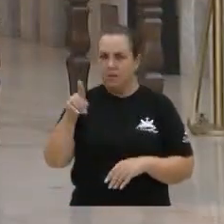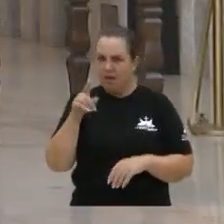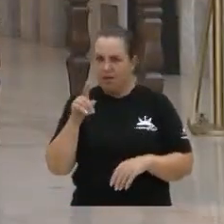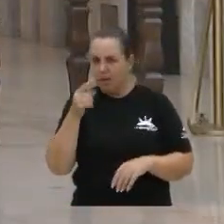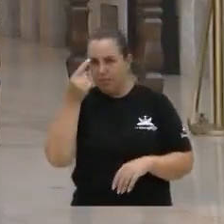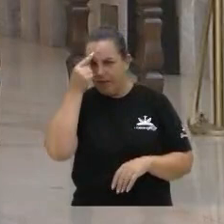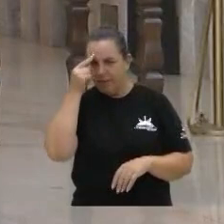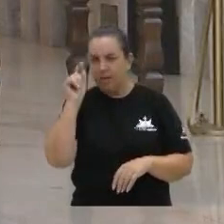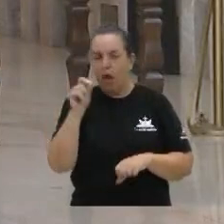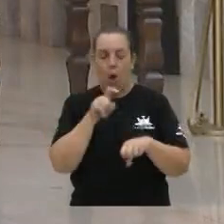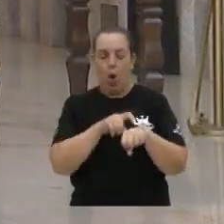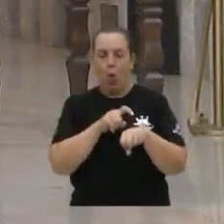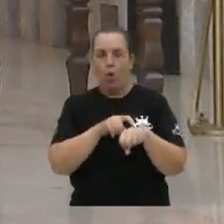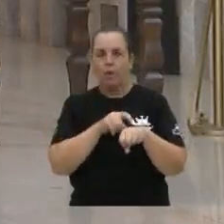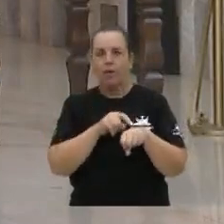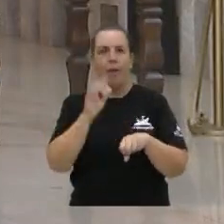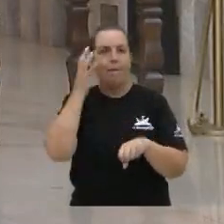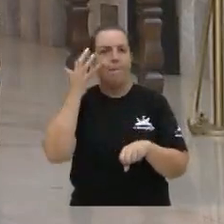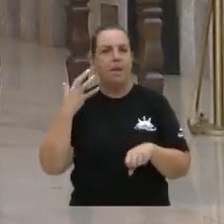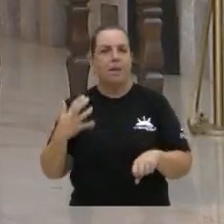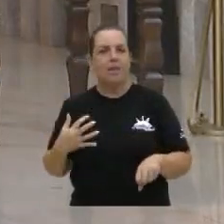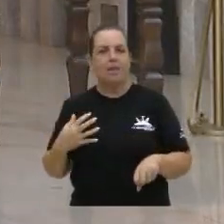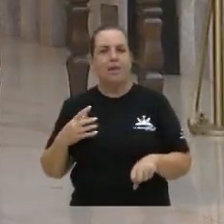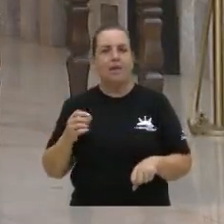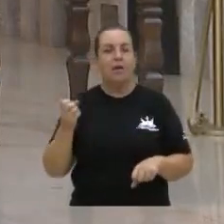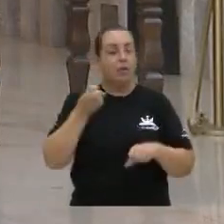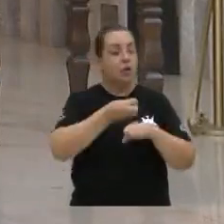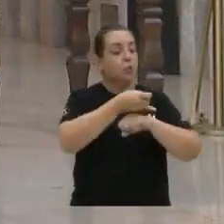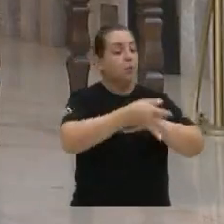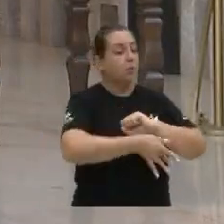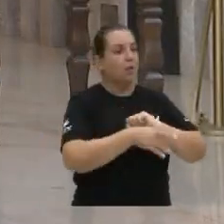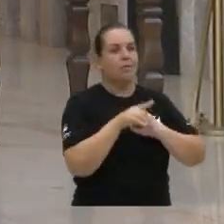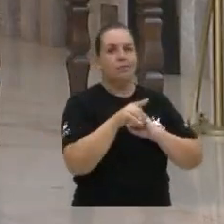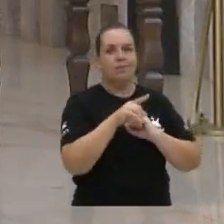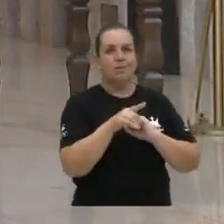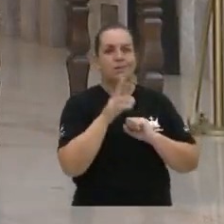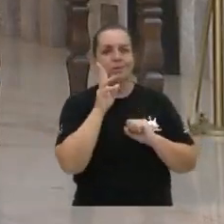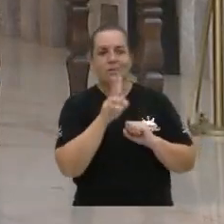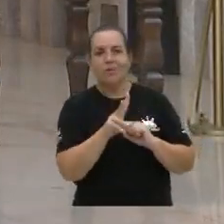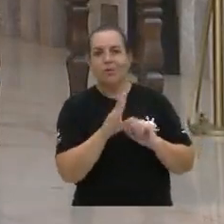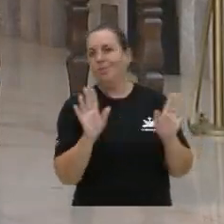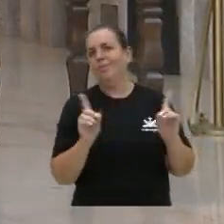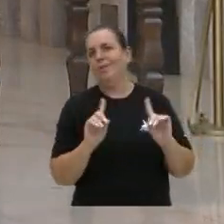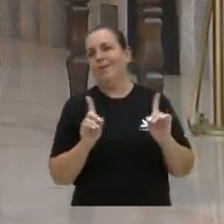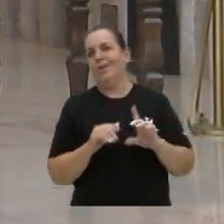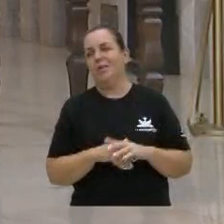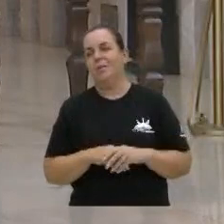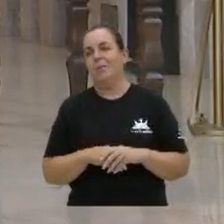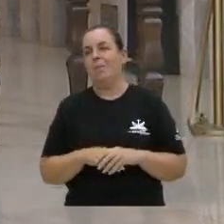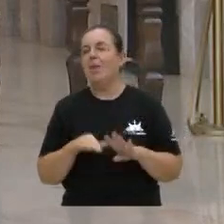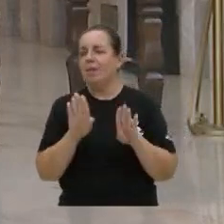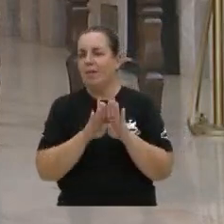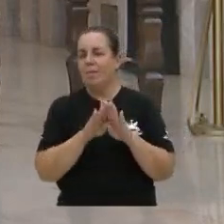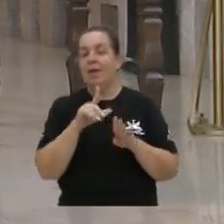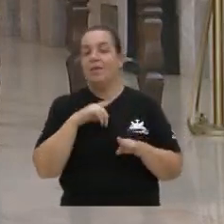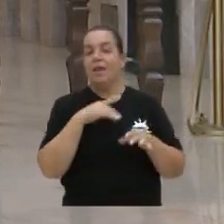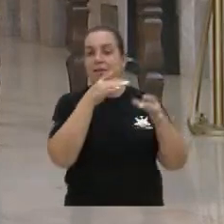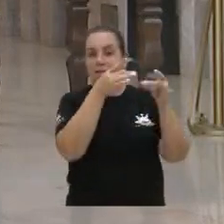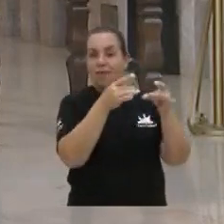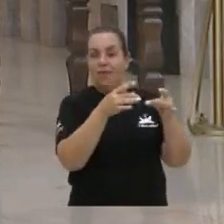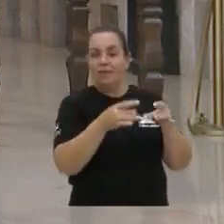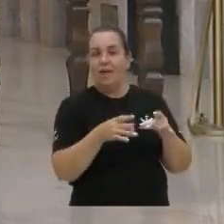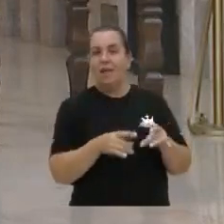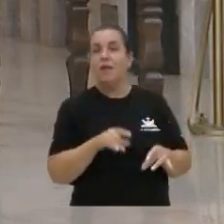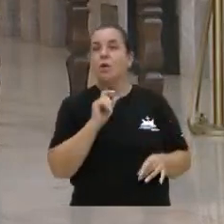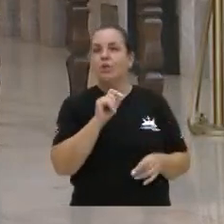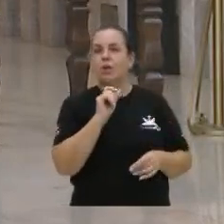acaso dizer que Maria Madalena foi de madrugada? Não. E um detalhe, estava